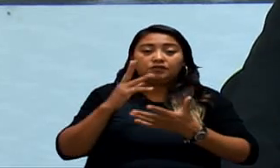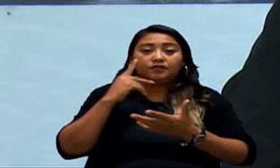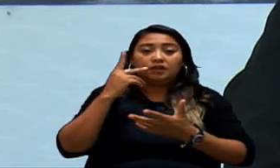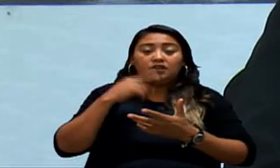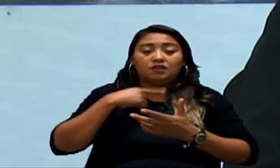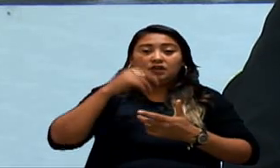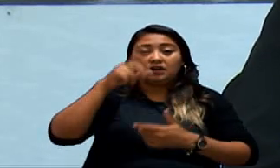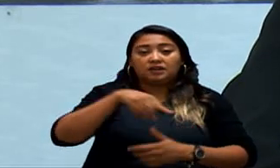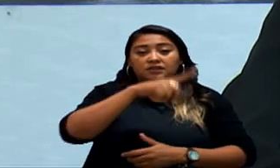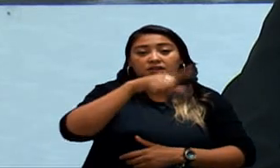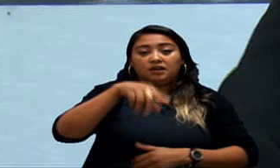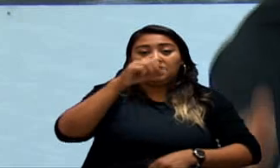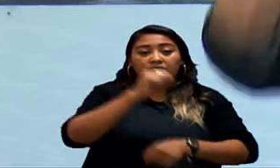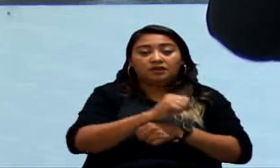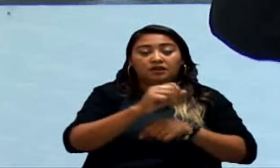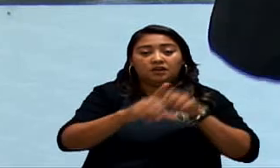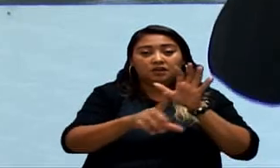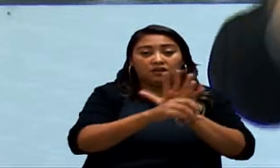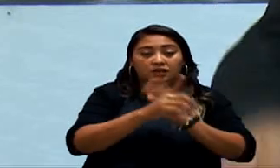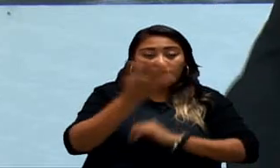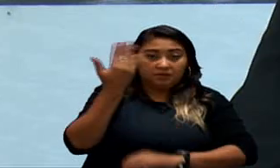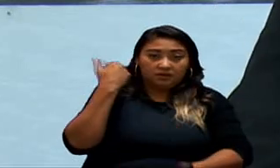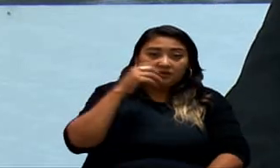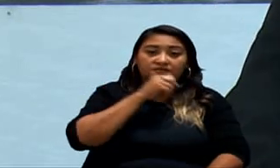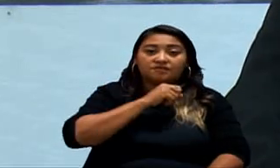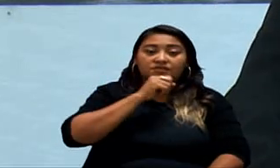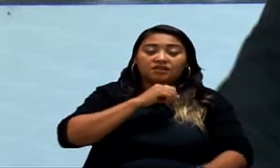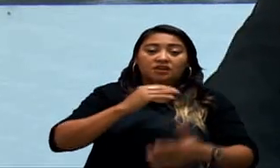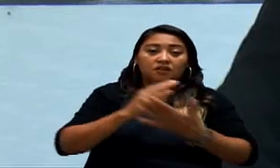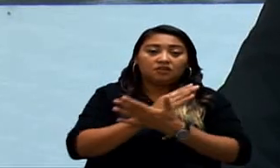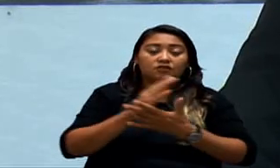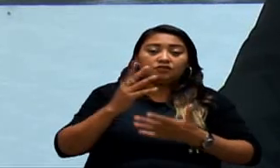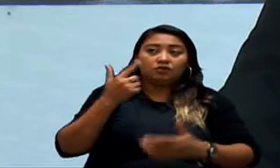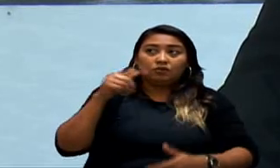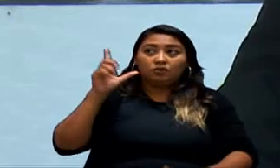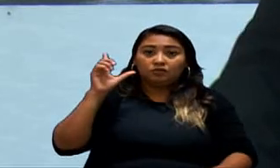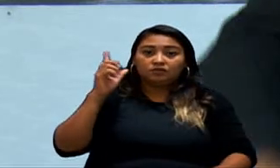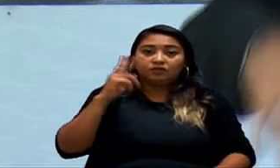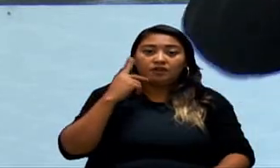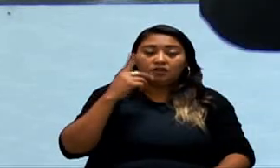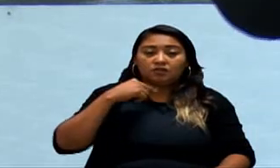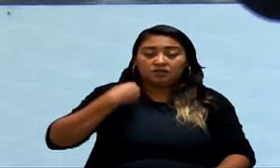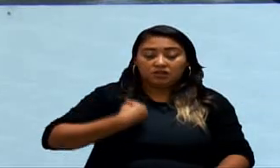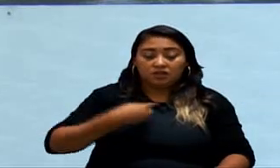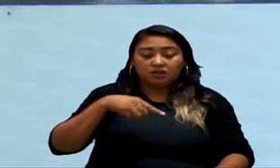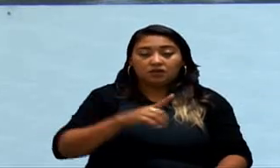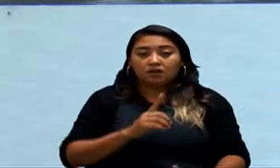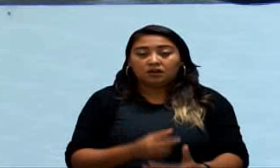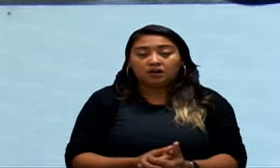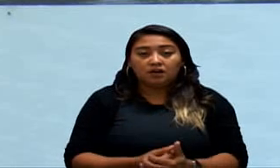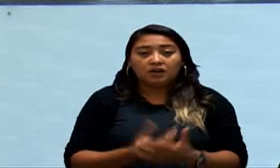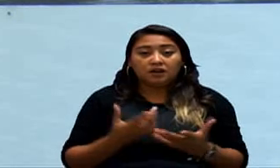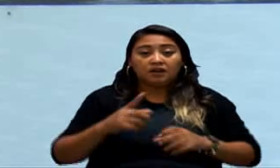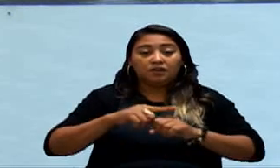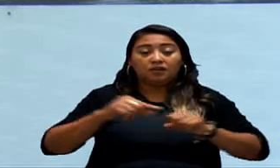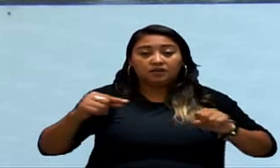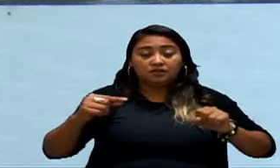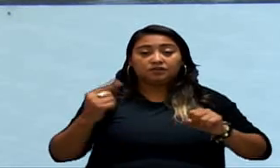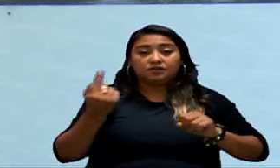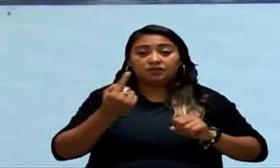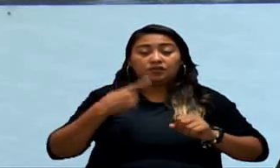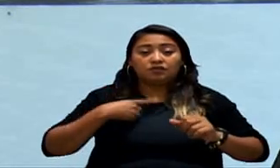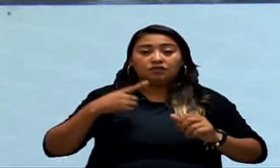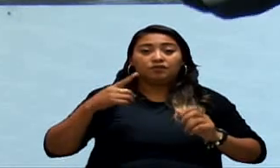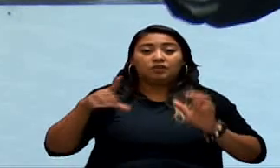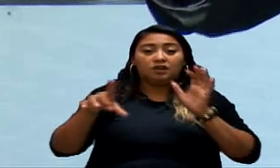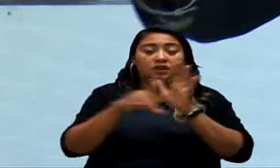simplesmente cancelavam a lei antiga de alguns outros vereadores que já não estão mais aqui e, com um artigo,